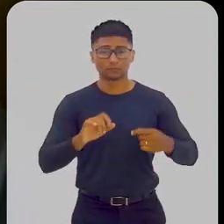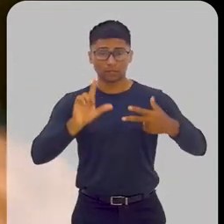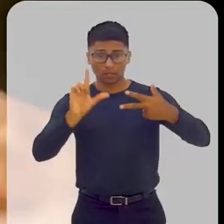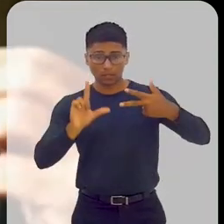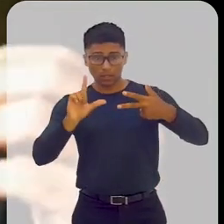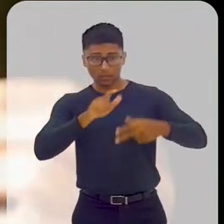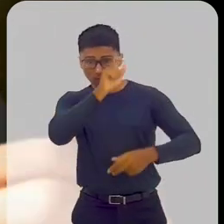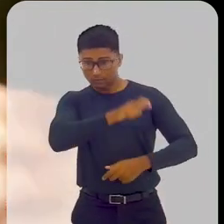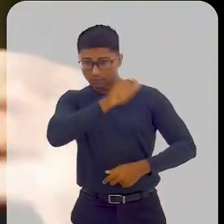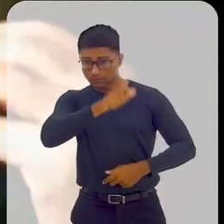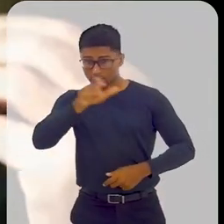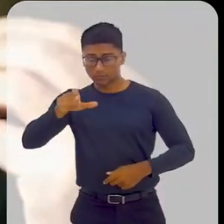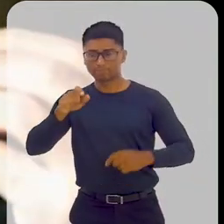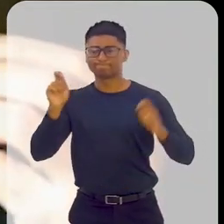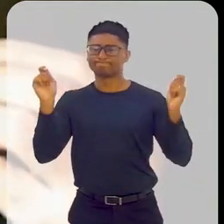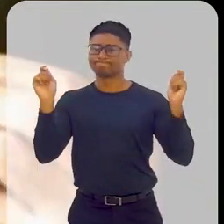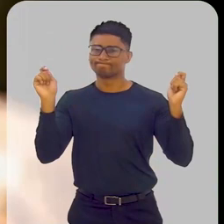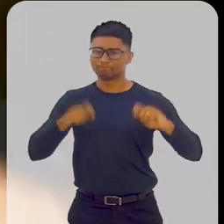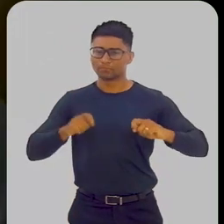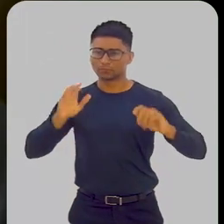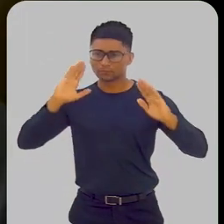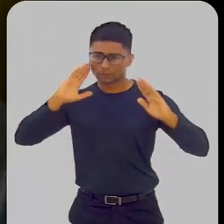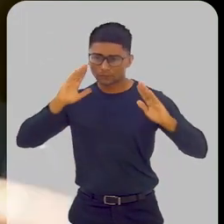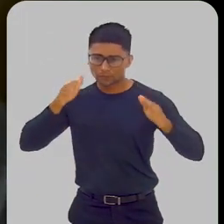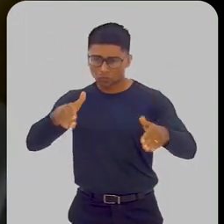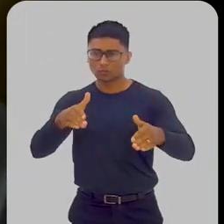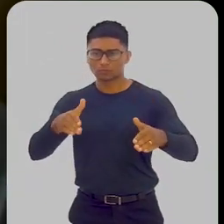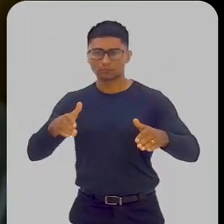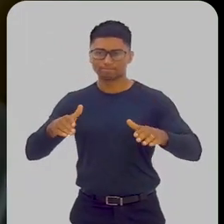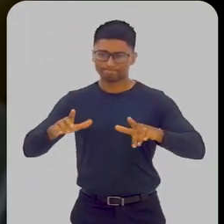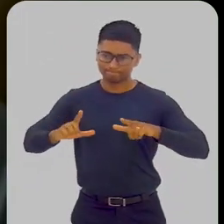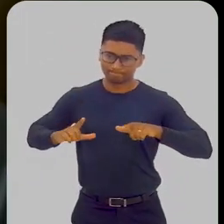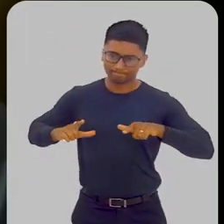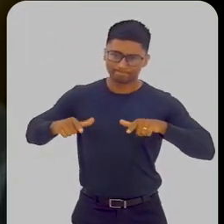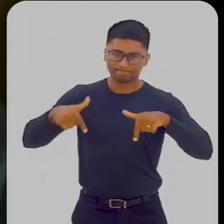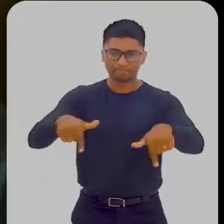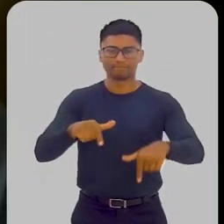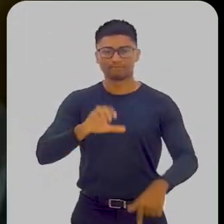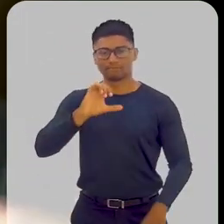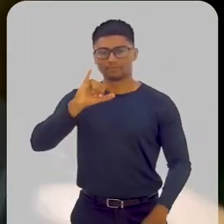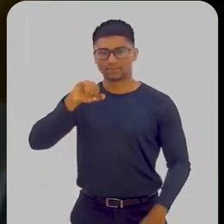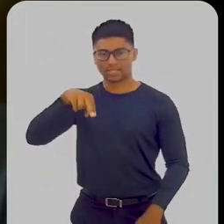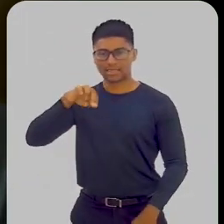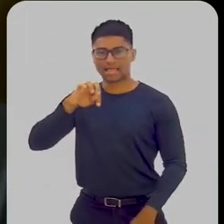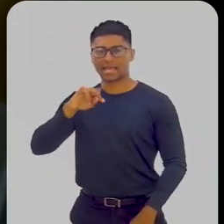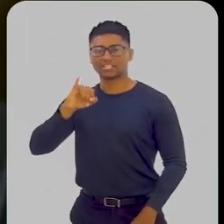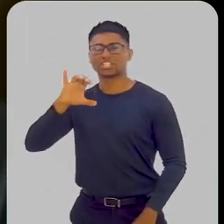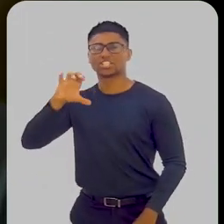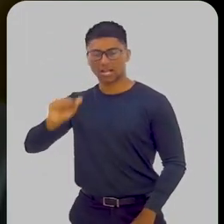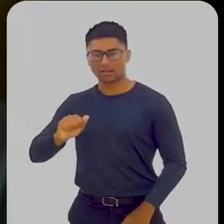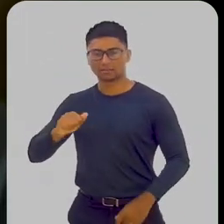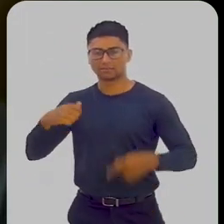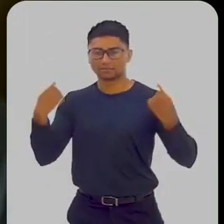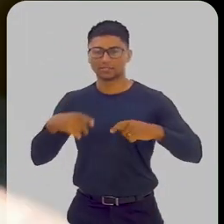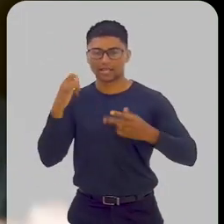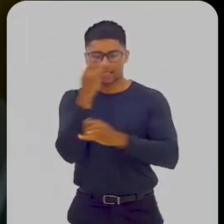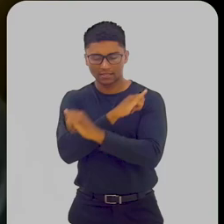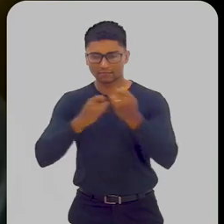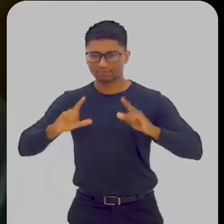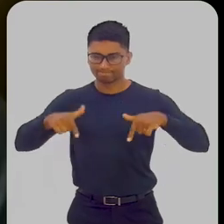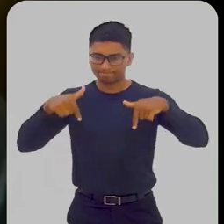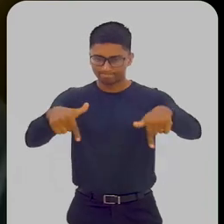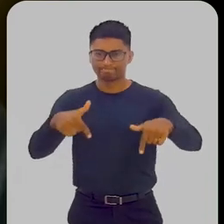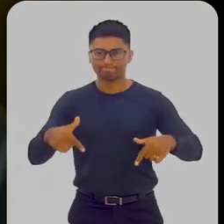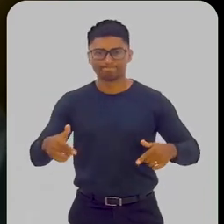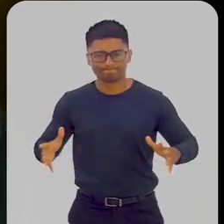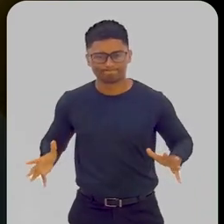e os legisladores têm uma importância muito grande em transformar esse potencial em cinética, já que a gente está falando de engenharia, né? Energia potencial